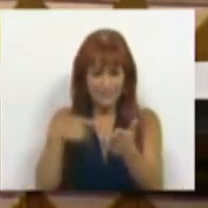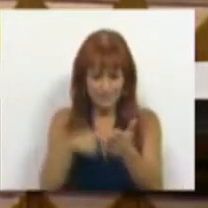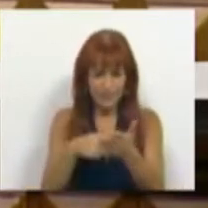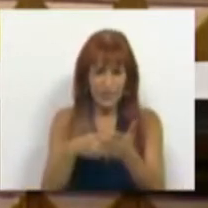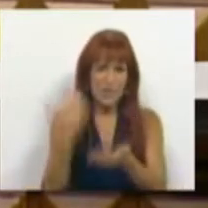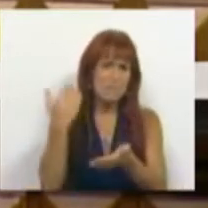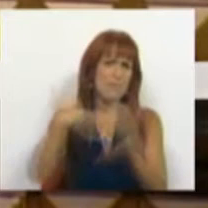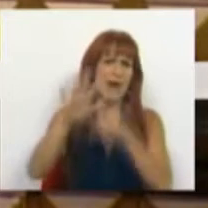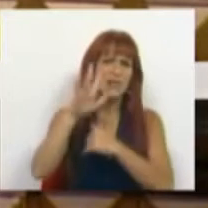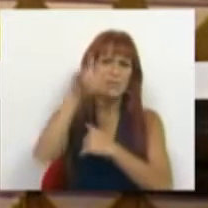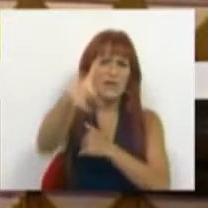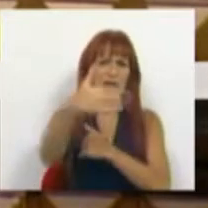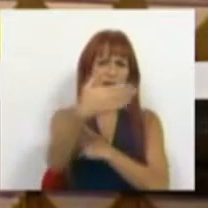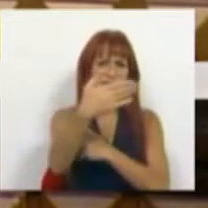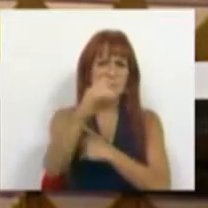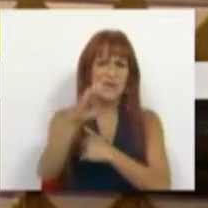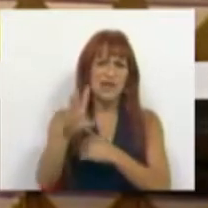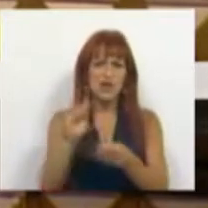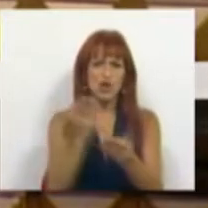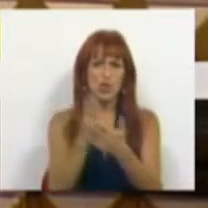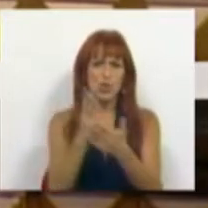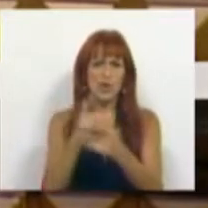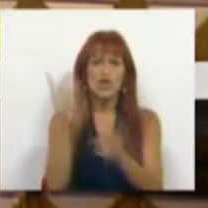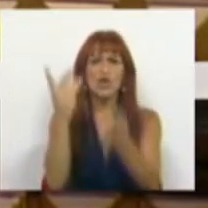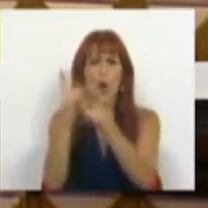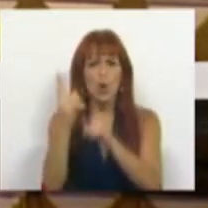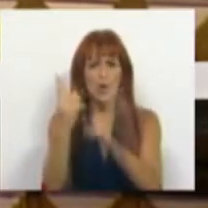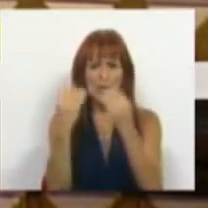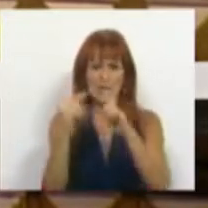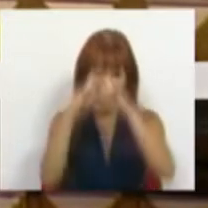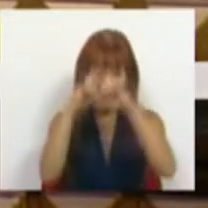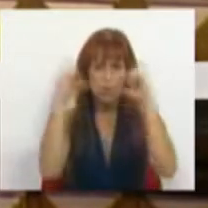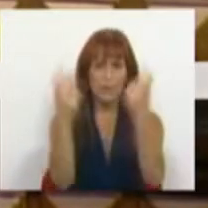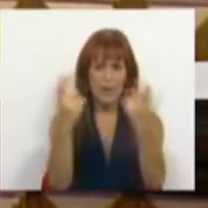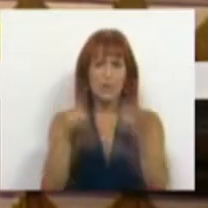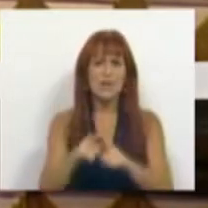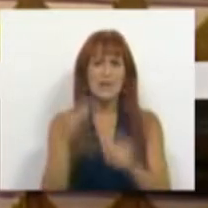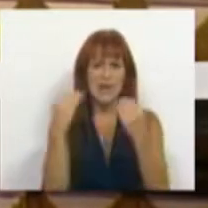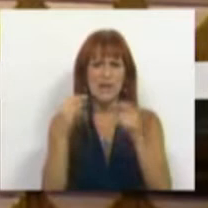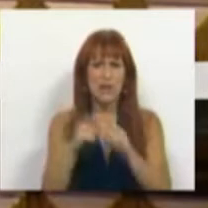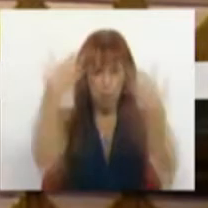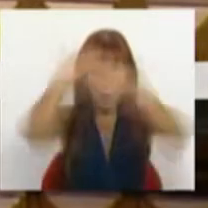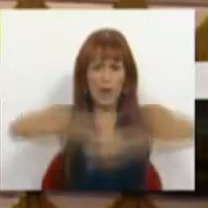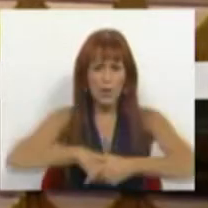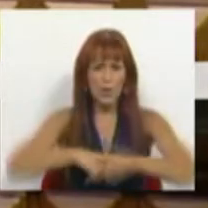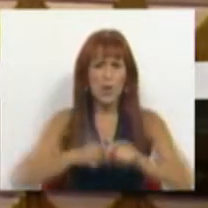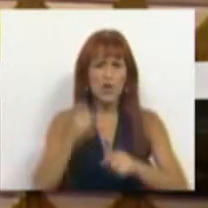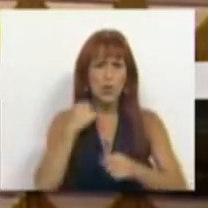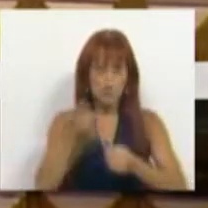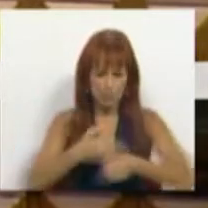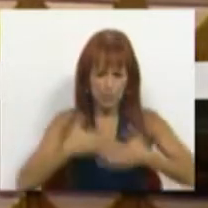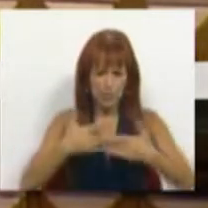são mais de 1.700 estudantes numa escola de ensino secundário com ensino noturno, cursos